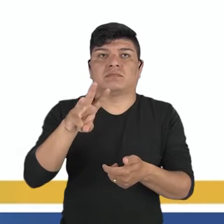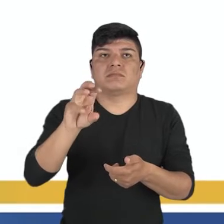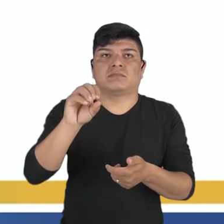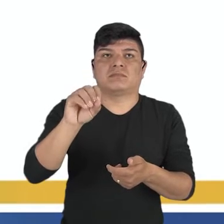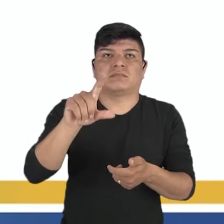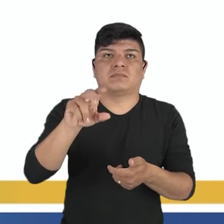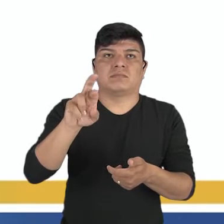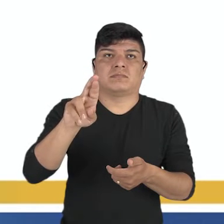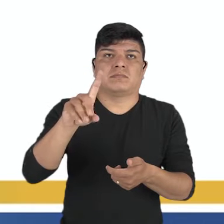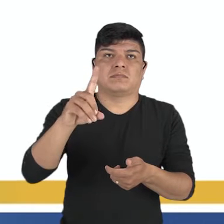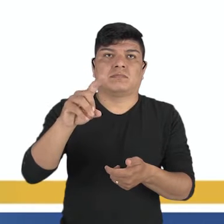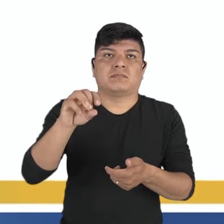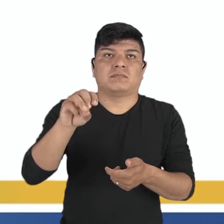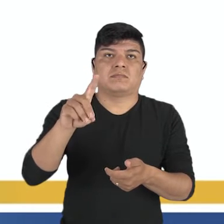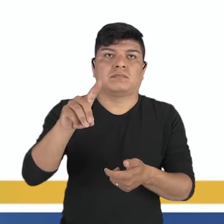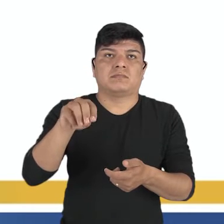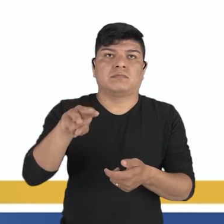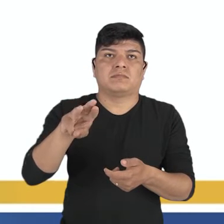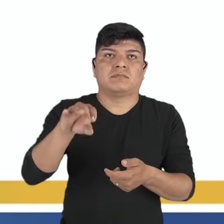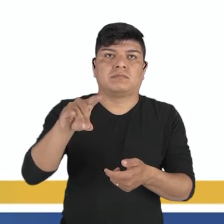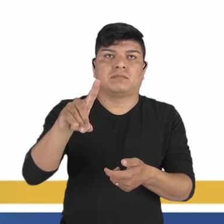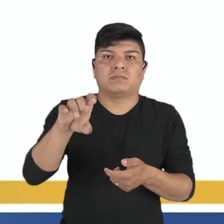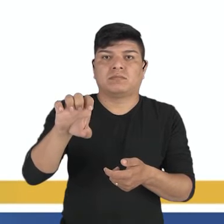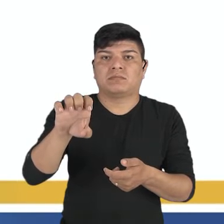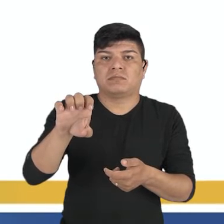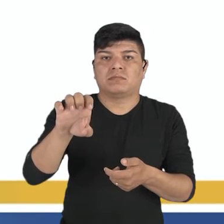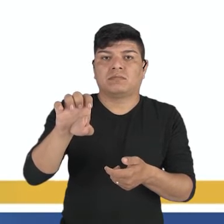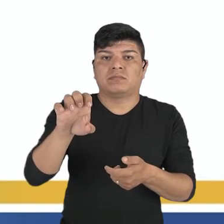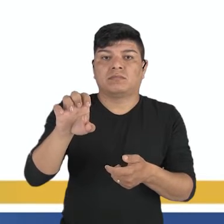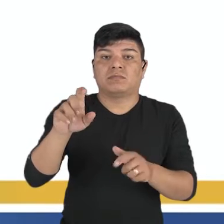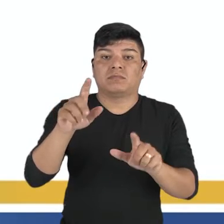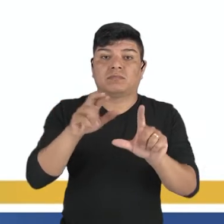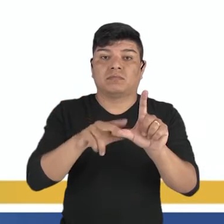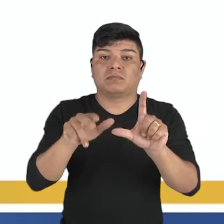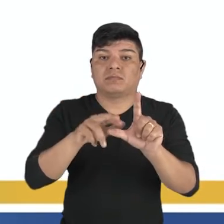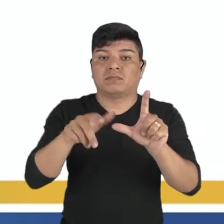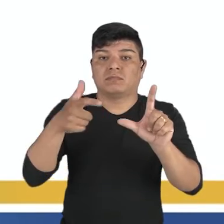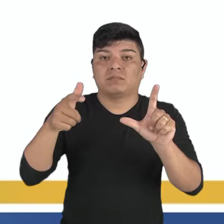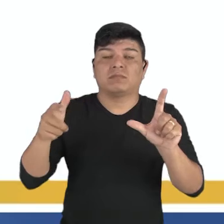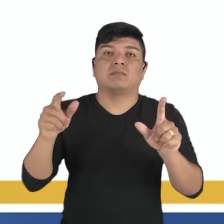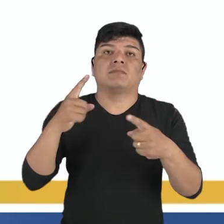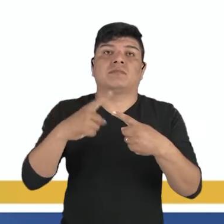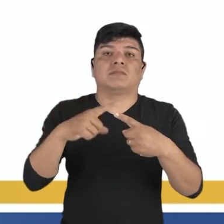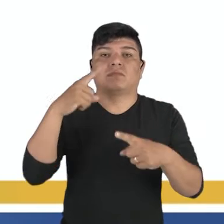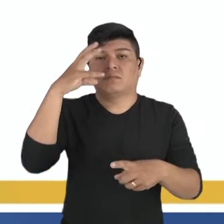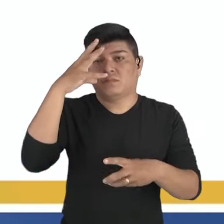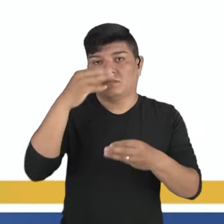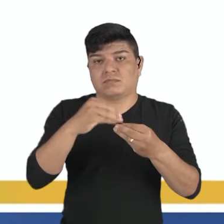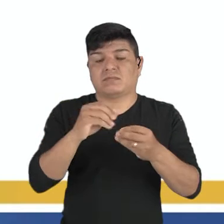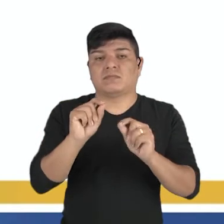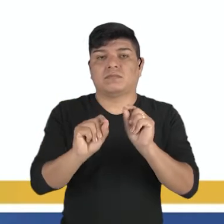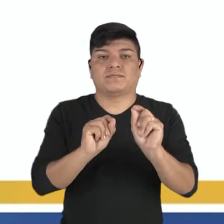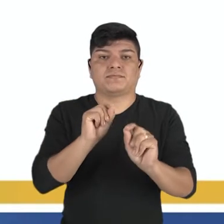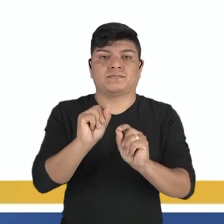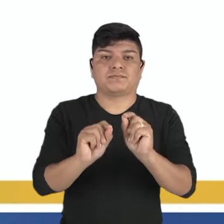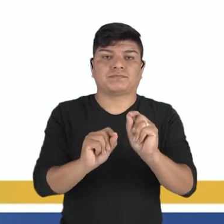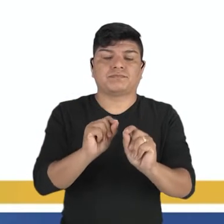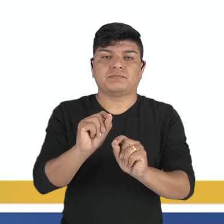palavra worldwide, que não está com letra maiúscula. E nós sabemos